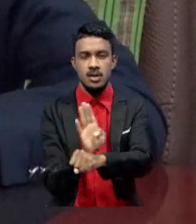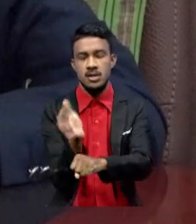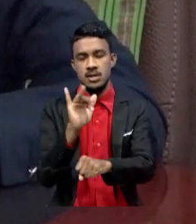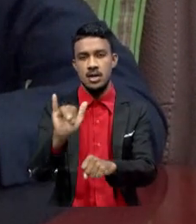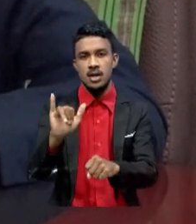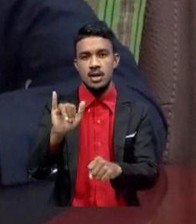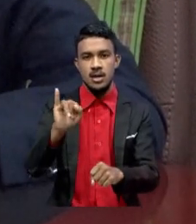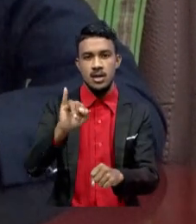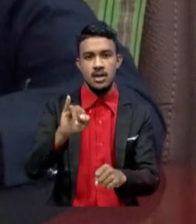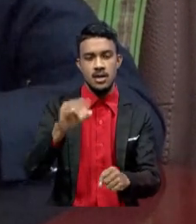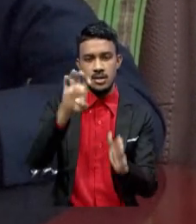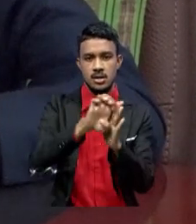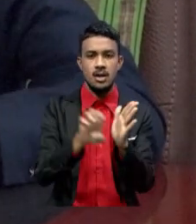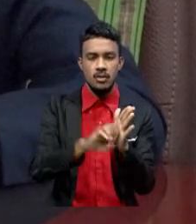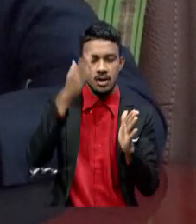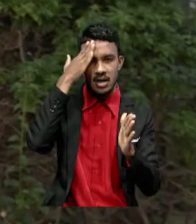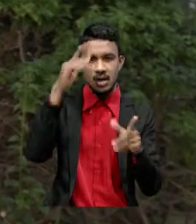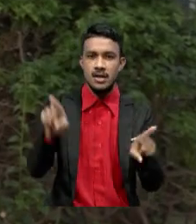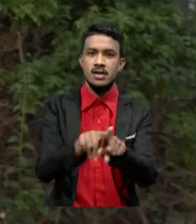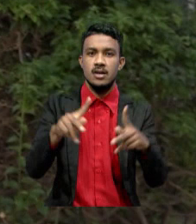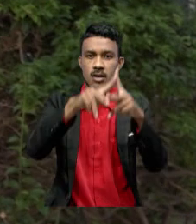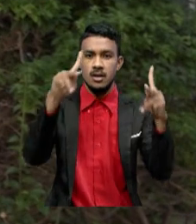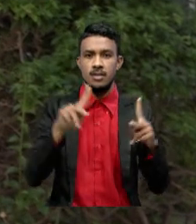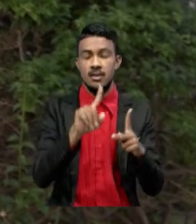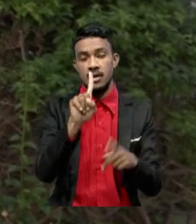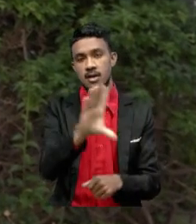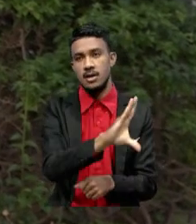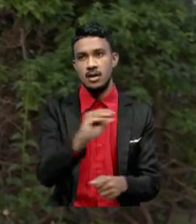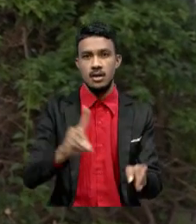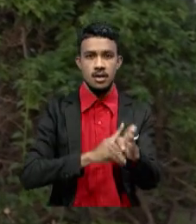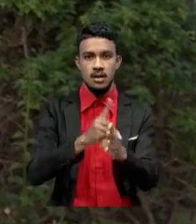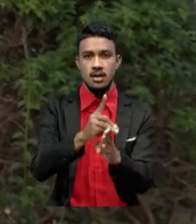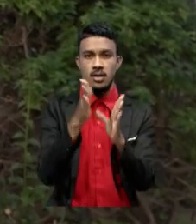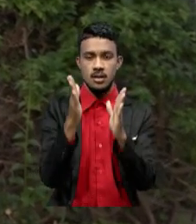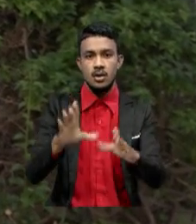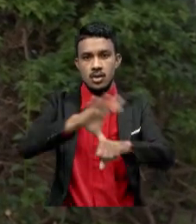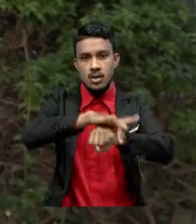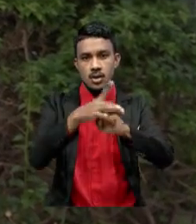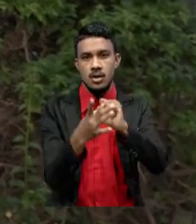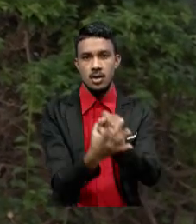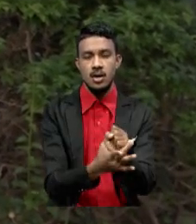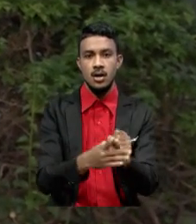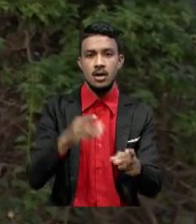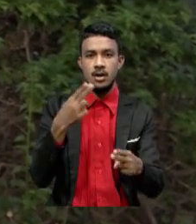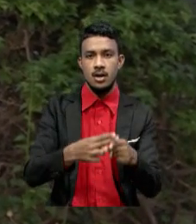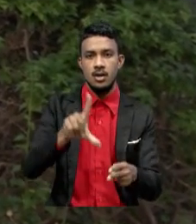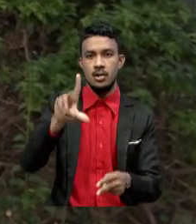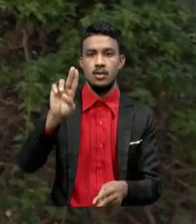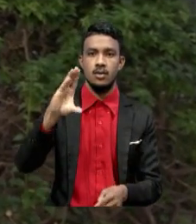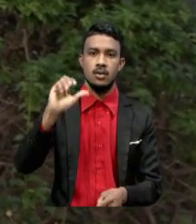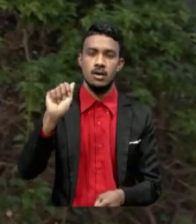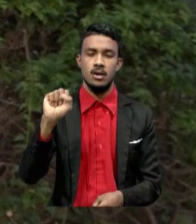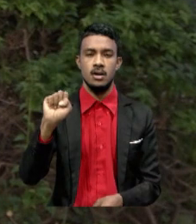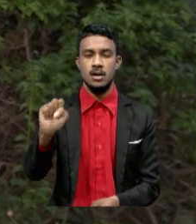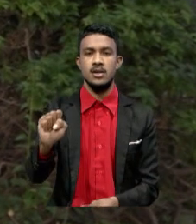ne criminalizate ya sasan sira ne sela bele. Nunemos Diretor-Geral Terras no Propriedade, Lucas Antônio da Costa,